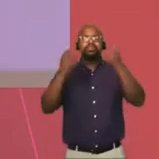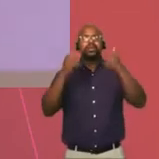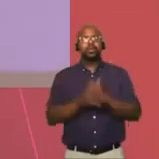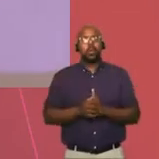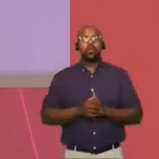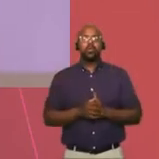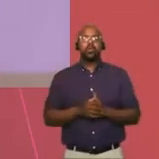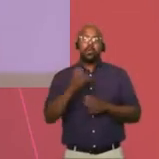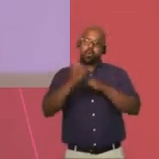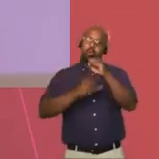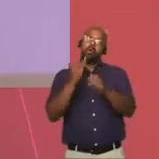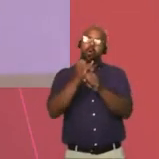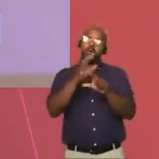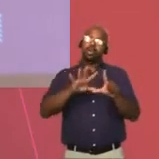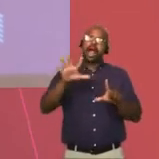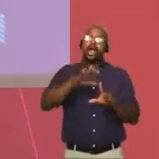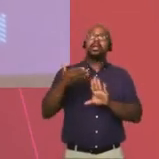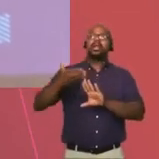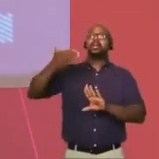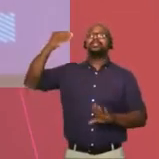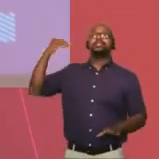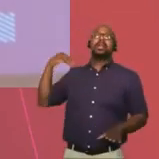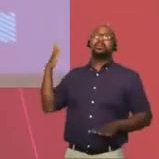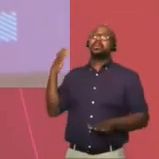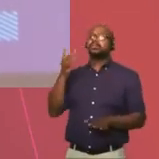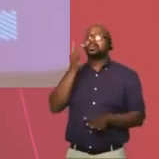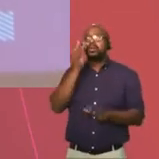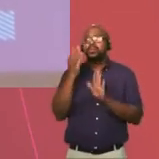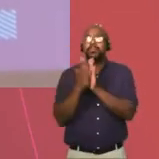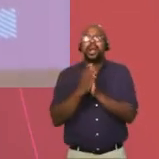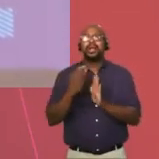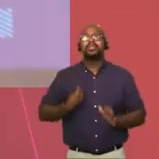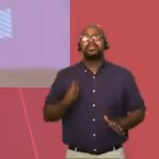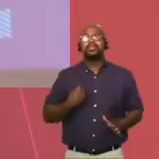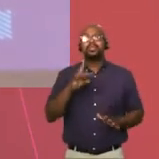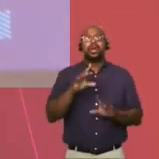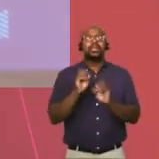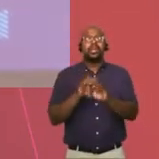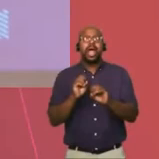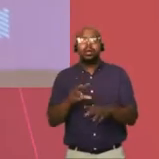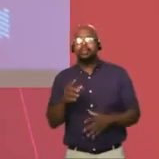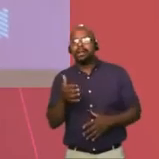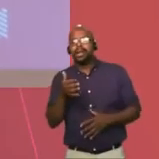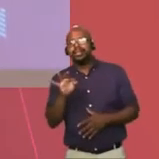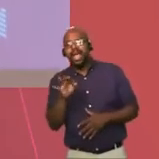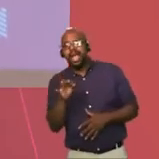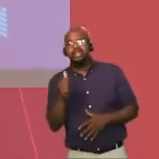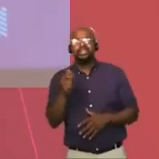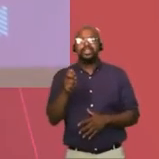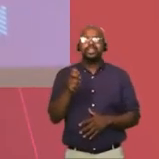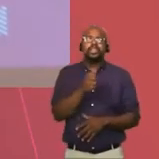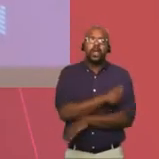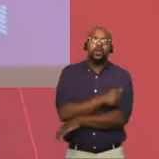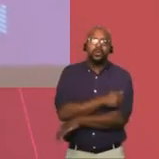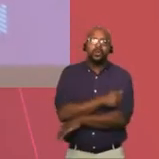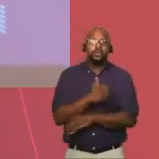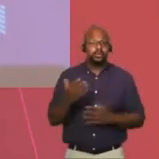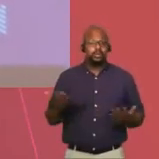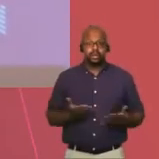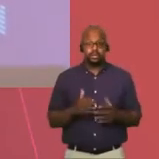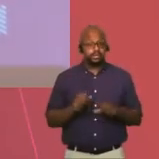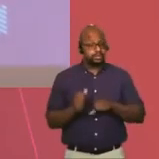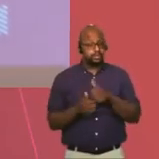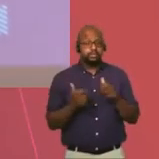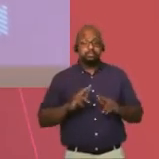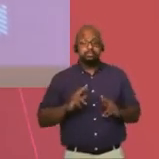com online que antigamente na presencial permitia da aula para 10 15 alunos e hoje em dia